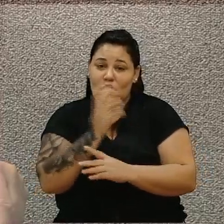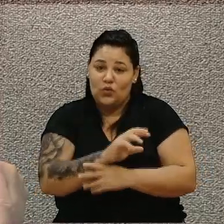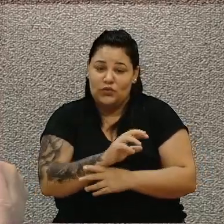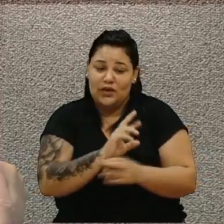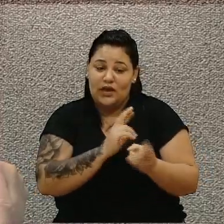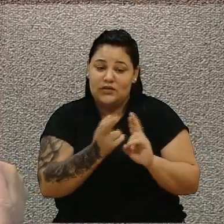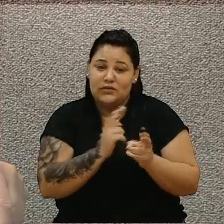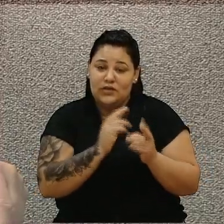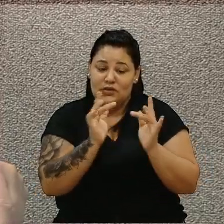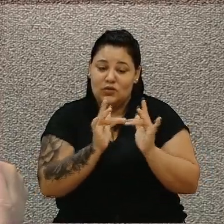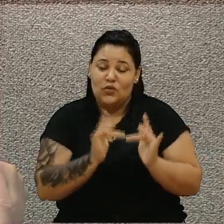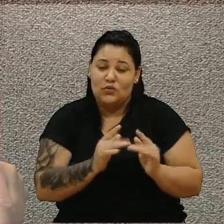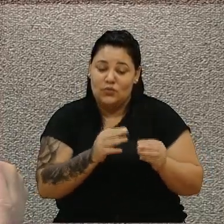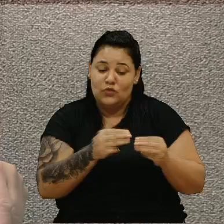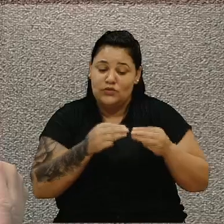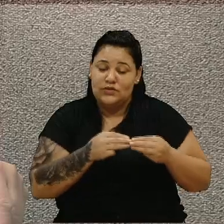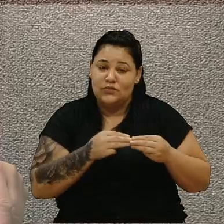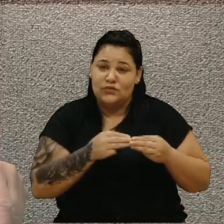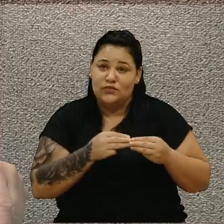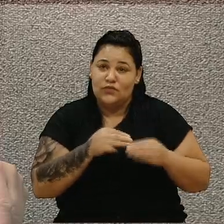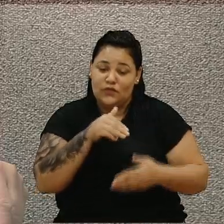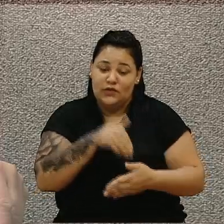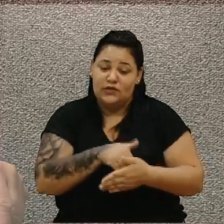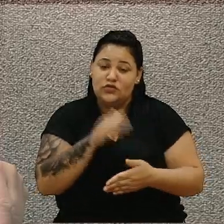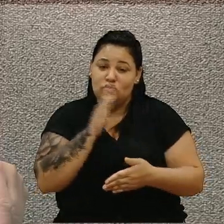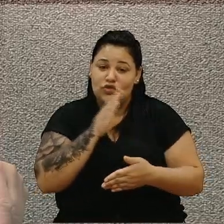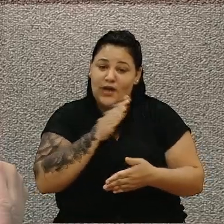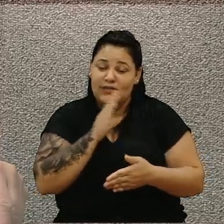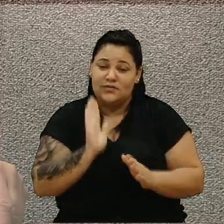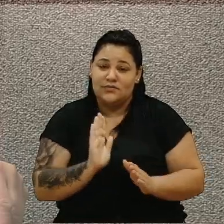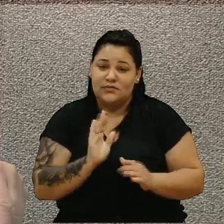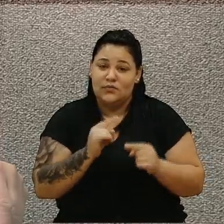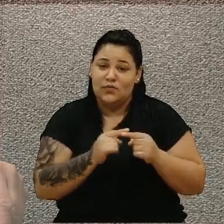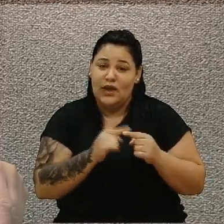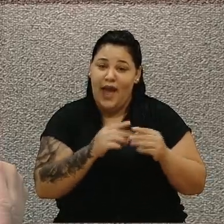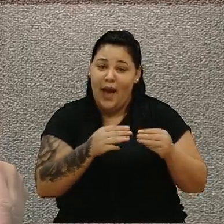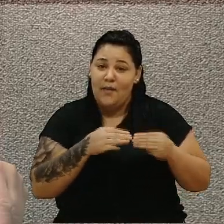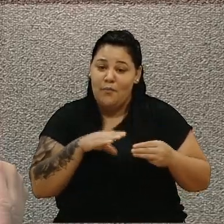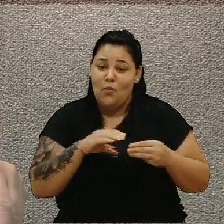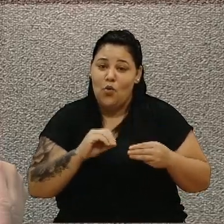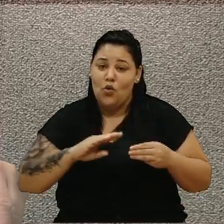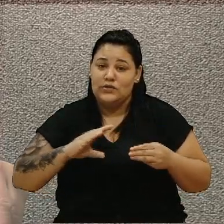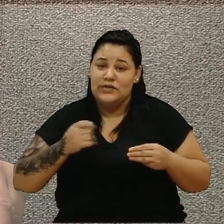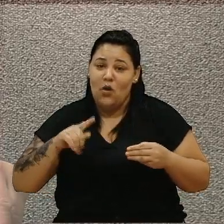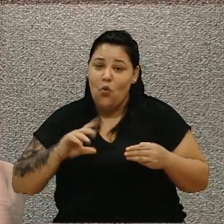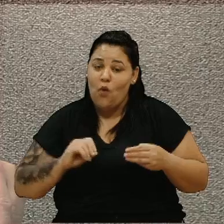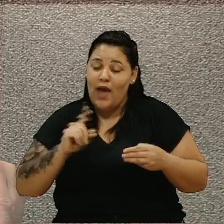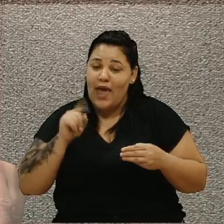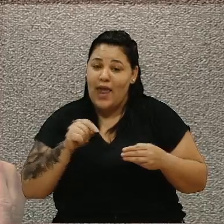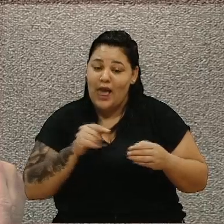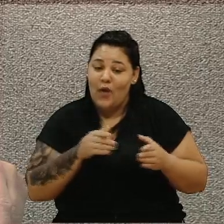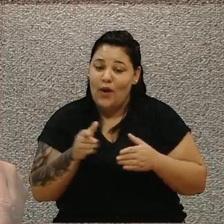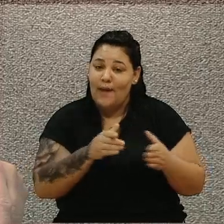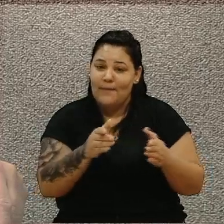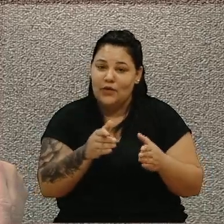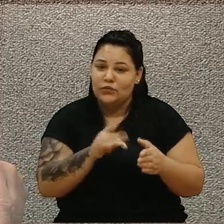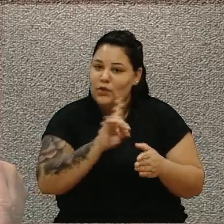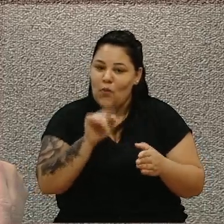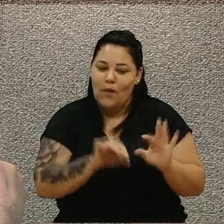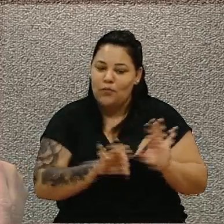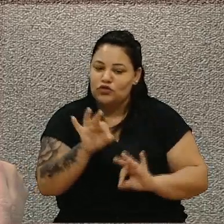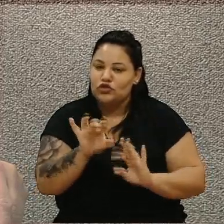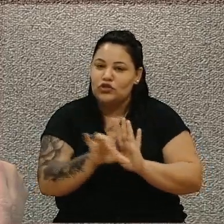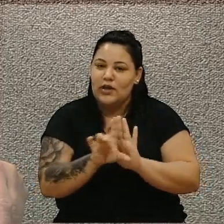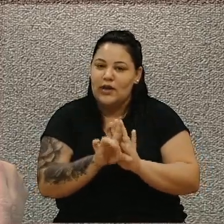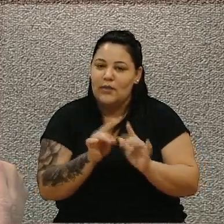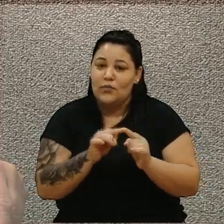questões de moção de regime de urgência, inclusive já votei aqui, porque a moção ela dá um direcionamento, não é projeto de lei, até porque também a gente não sabe